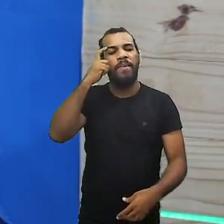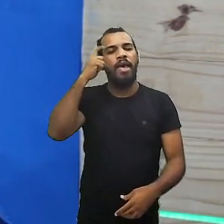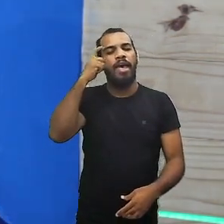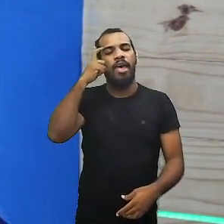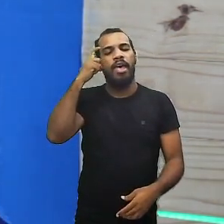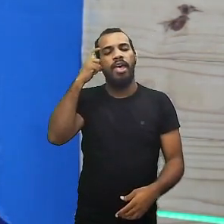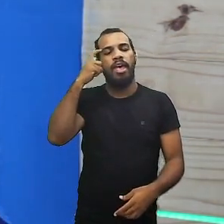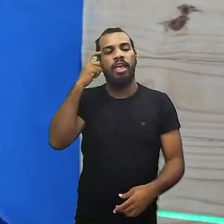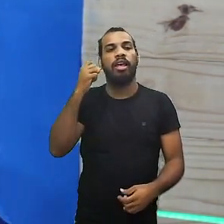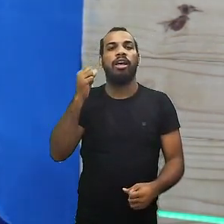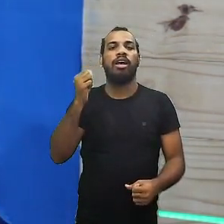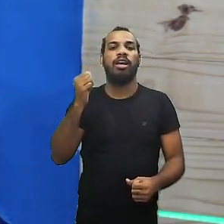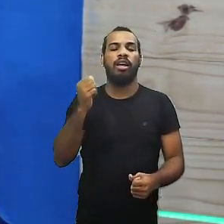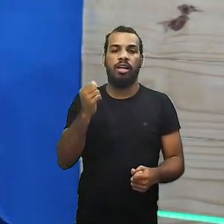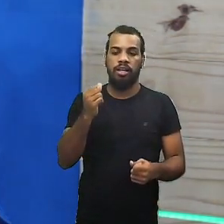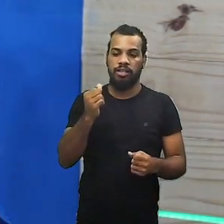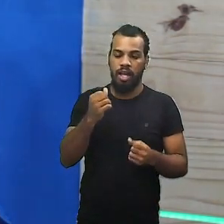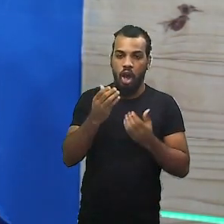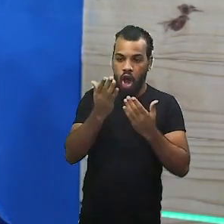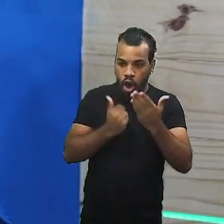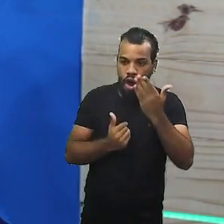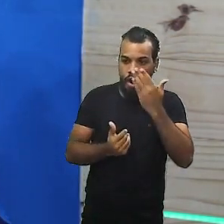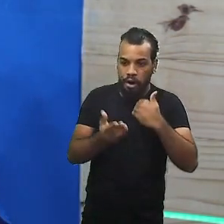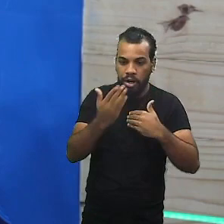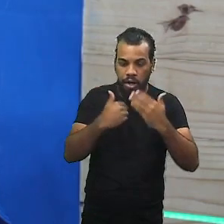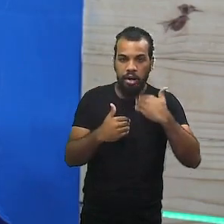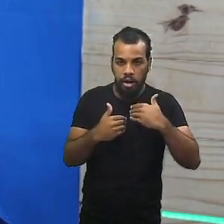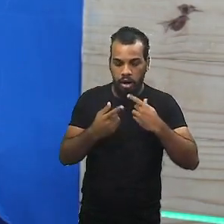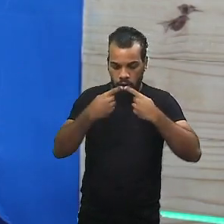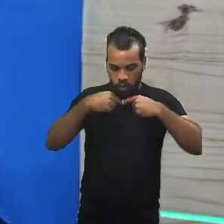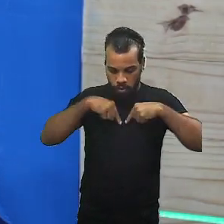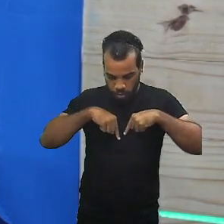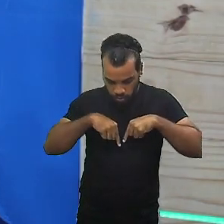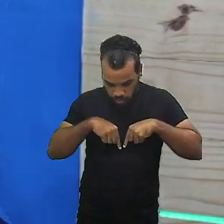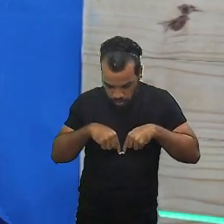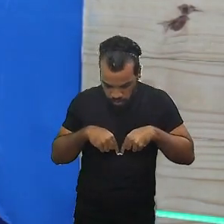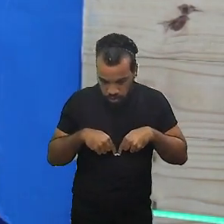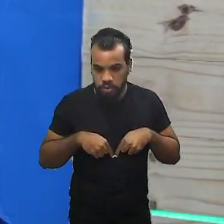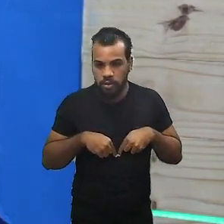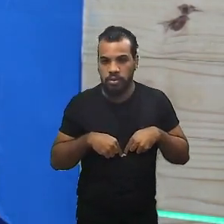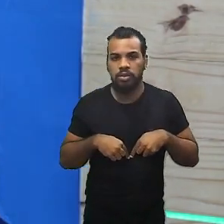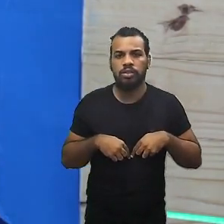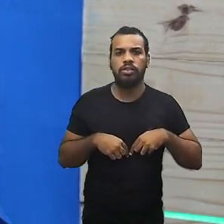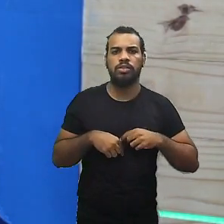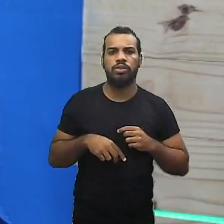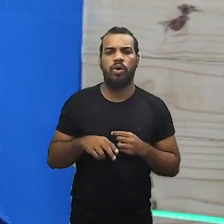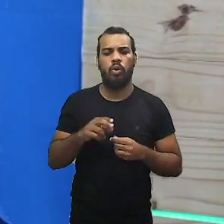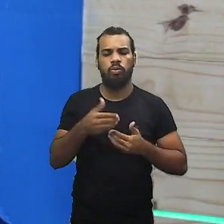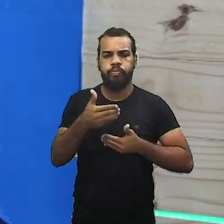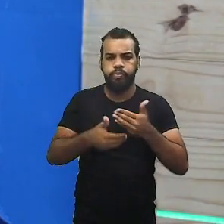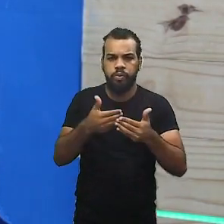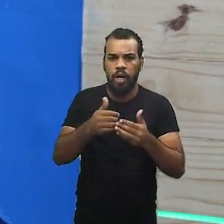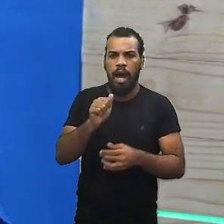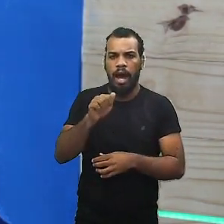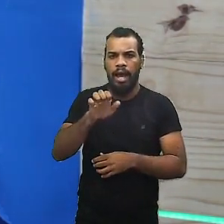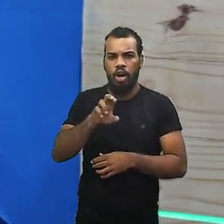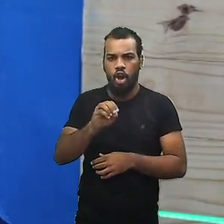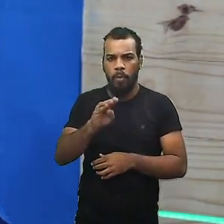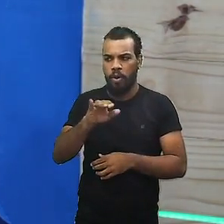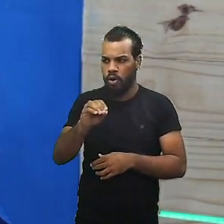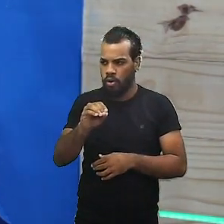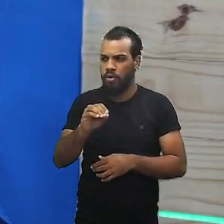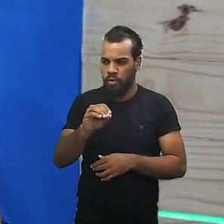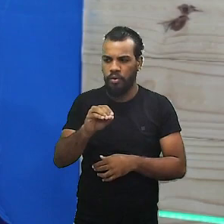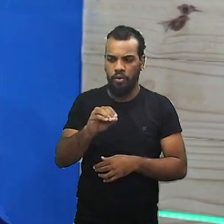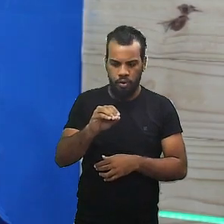perceber que aquela comida que eles ingeriam, se eles usassem o oxigênio fazendo o processo aeróbio, eles iam